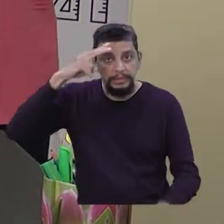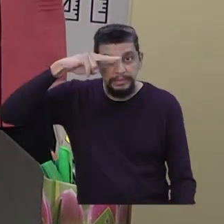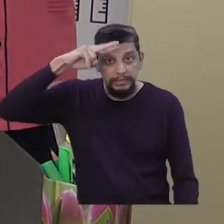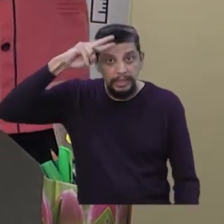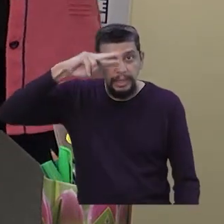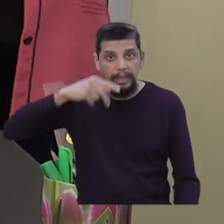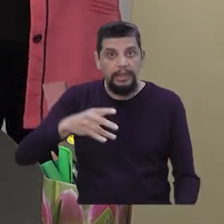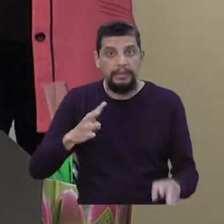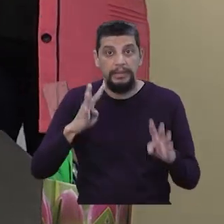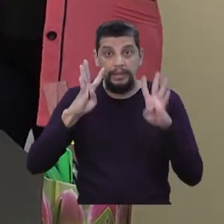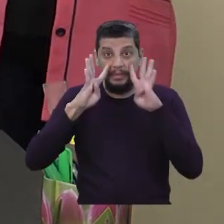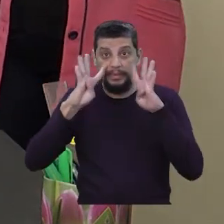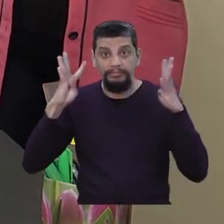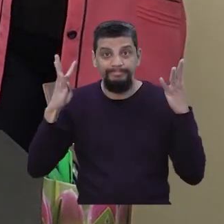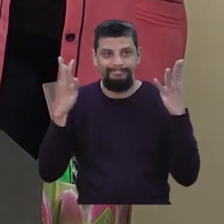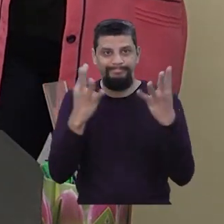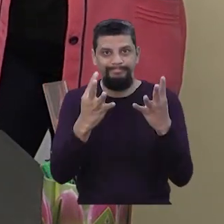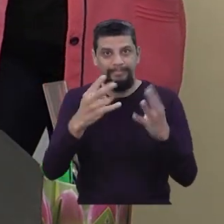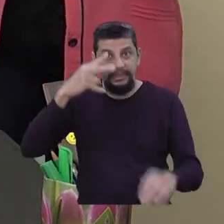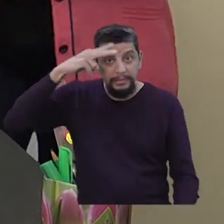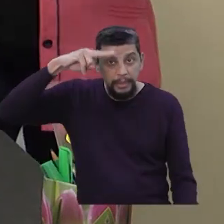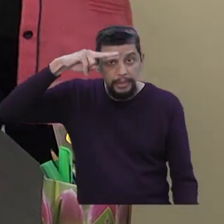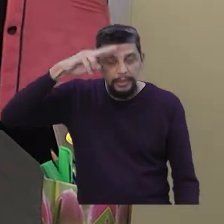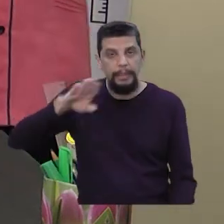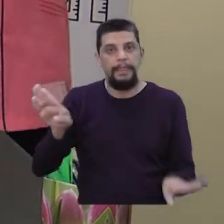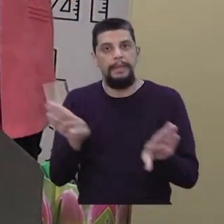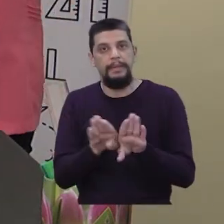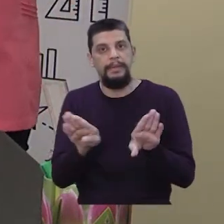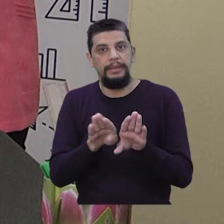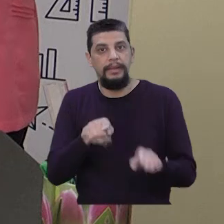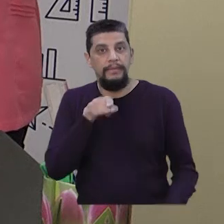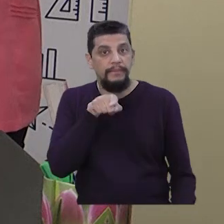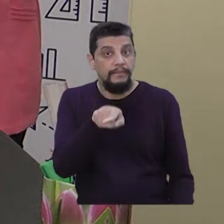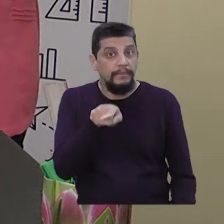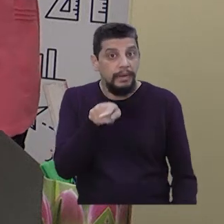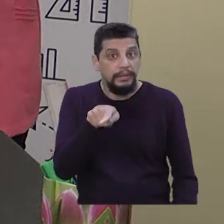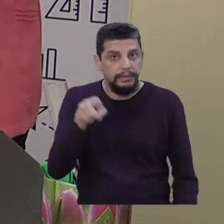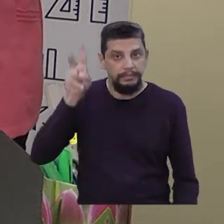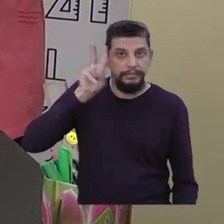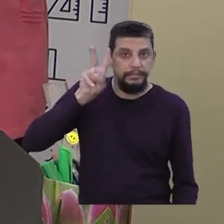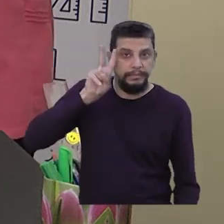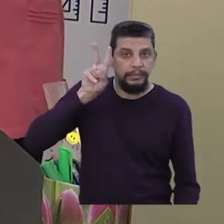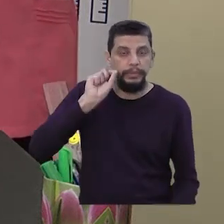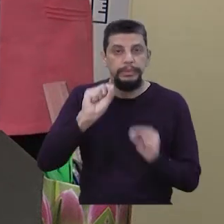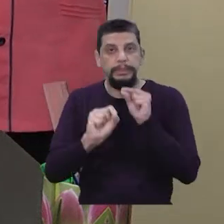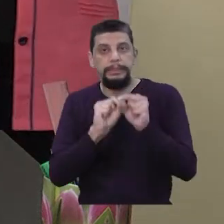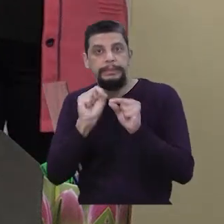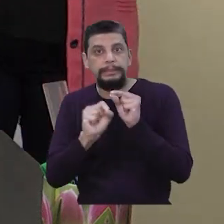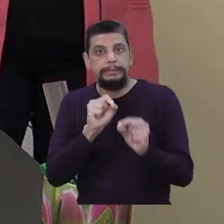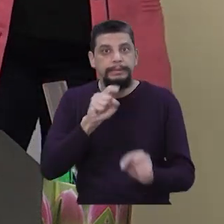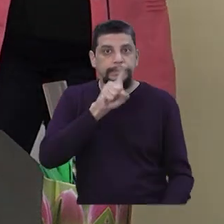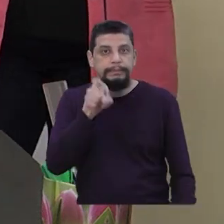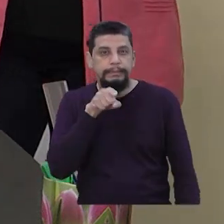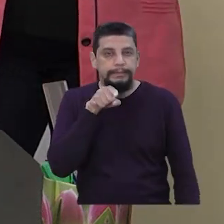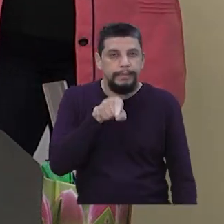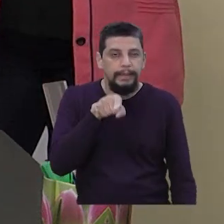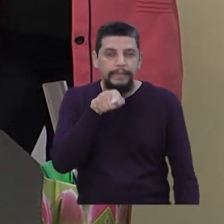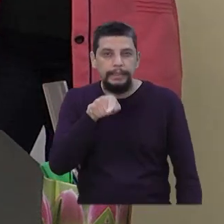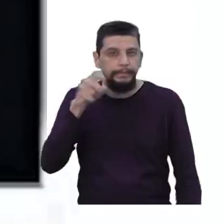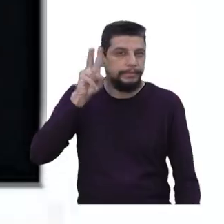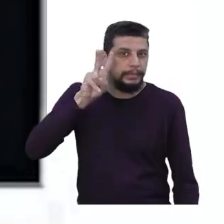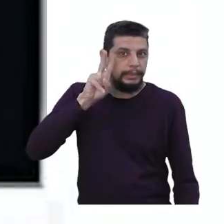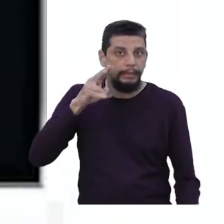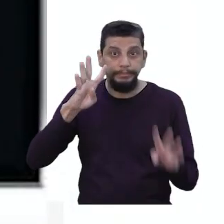essas histórias. Então, preste e fique bem ligadinhos. Também tem o Você Lembra? O que será que vocês vão ter que